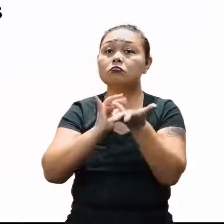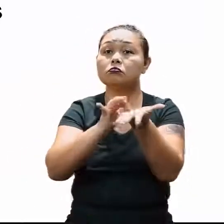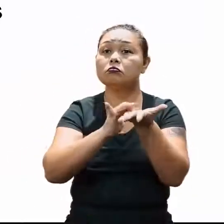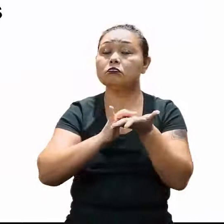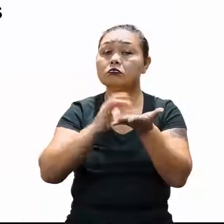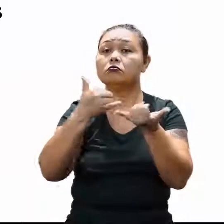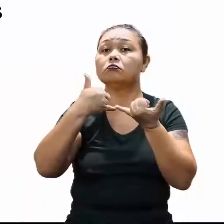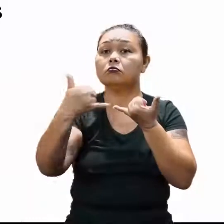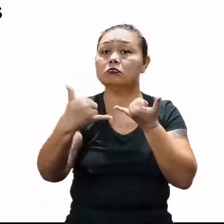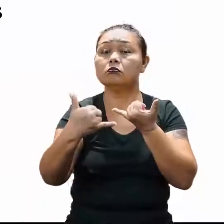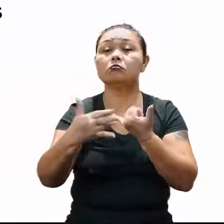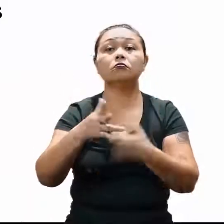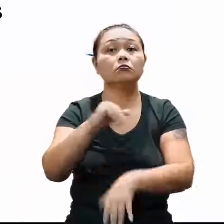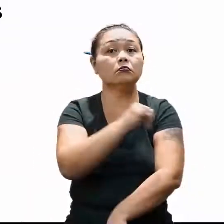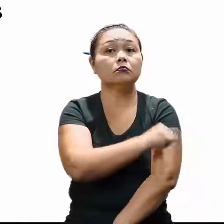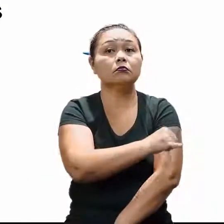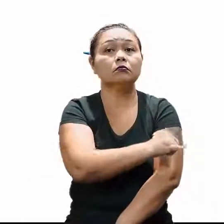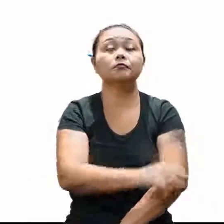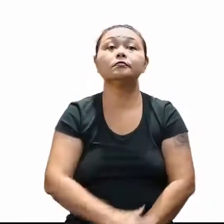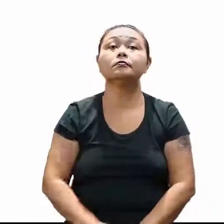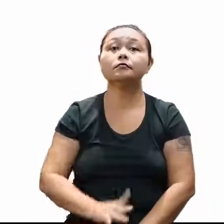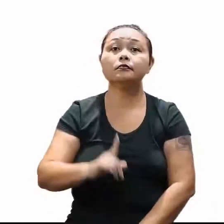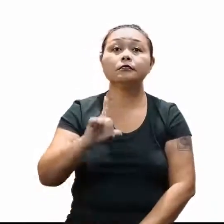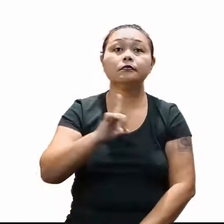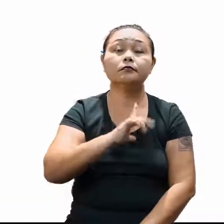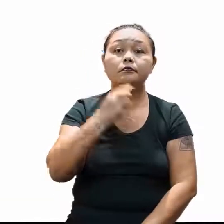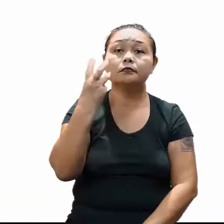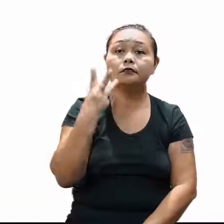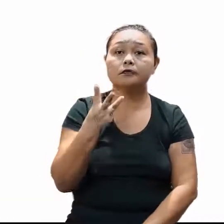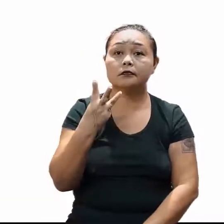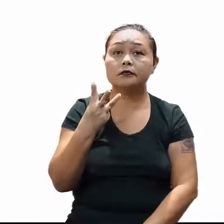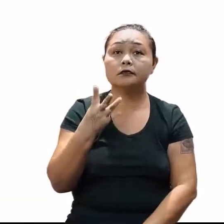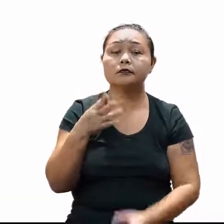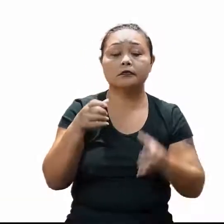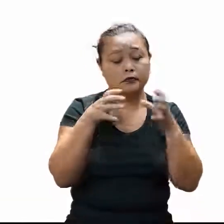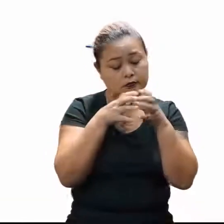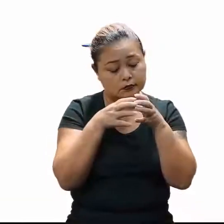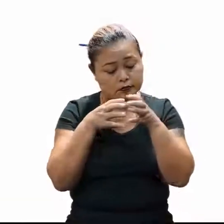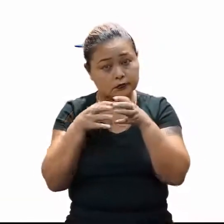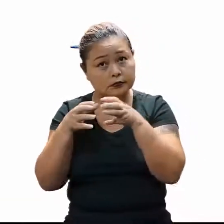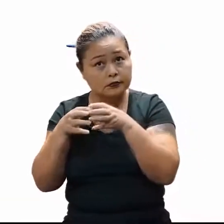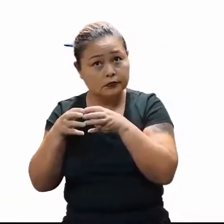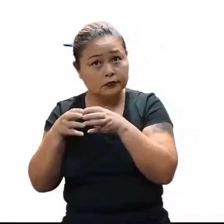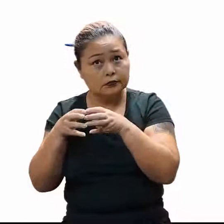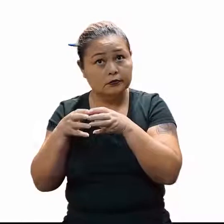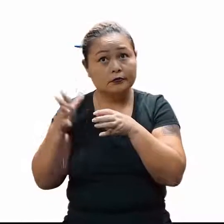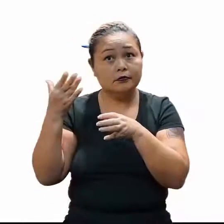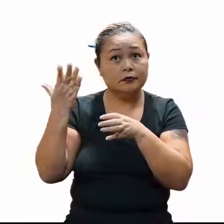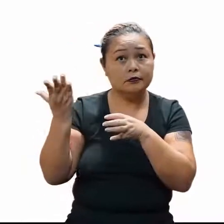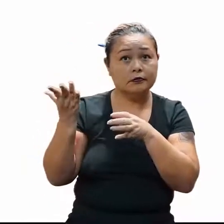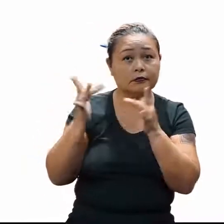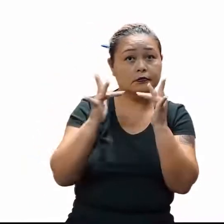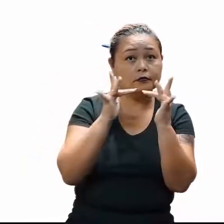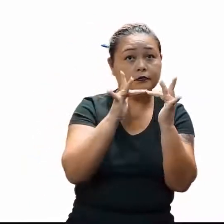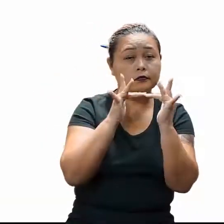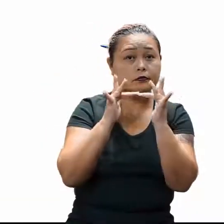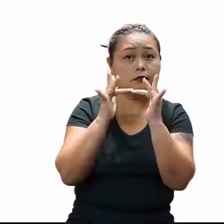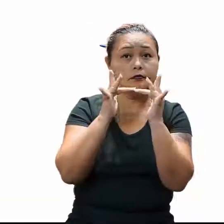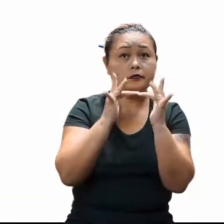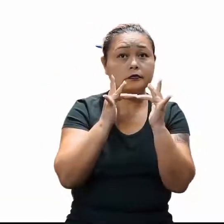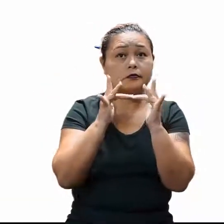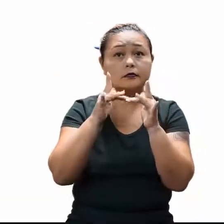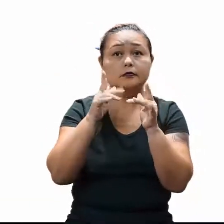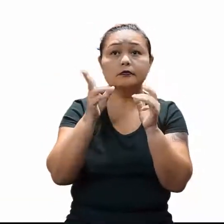telegráficas ligadas ao Rio de Janeiro. E nós temos 3 grandes expedições. Olha aí o contato com